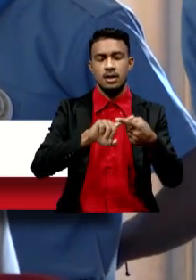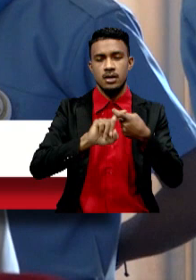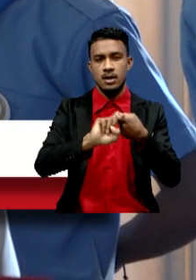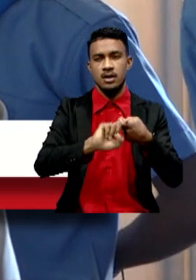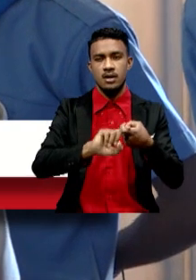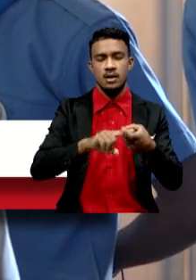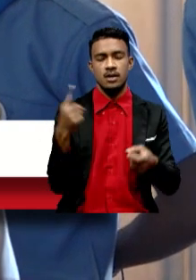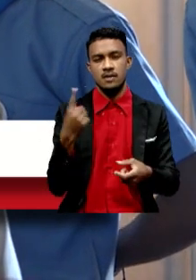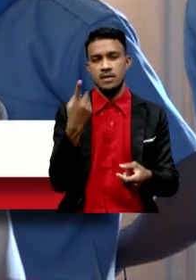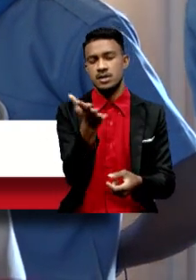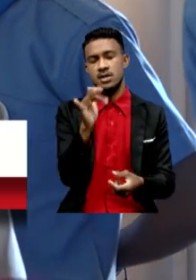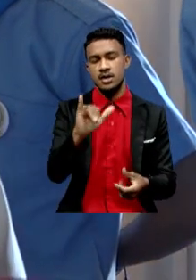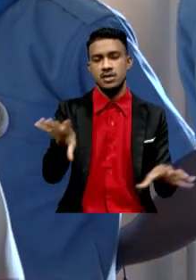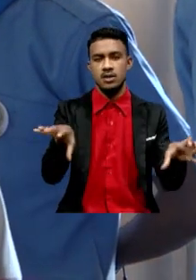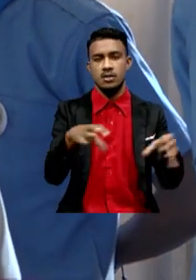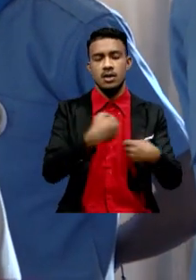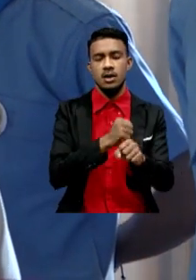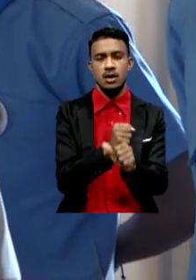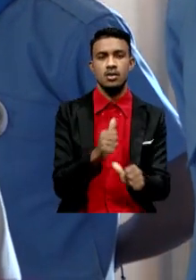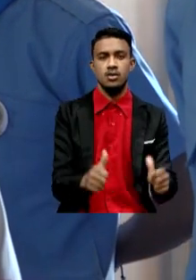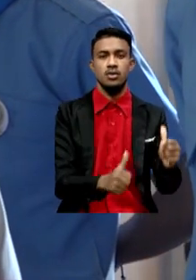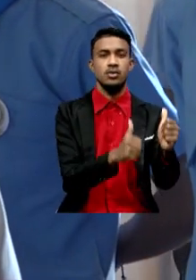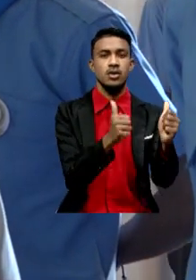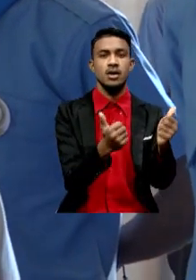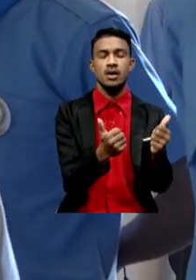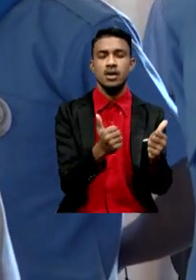nene, por ihalau tir wat nebe,